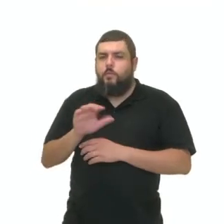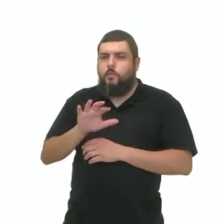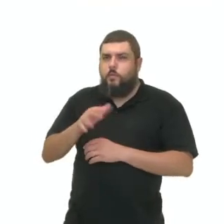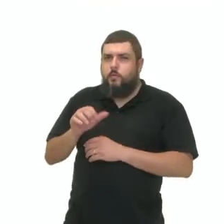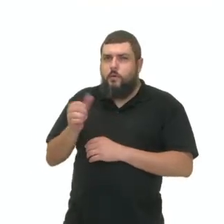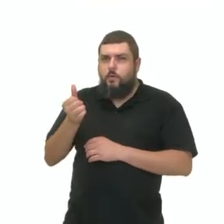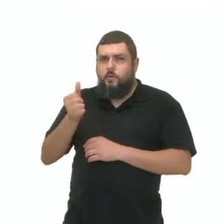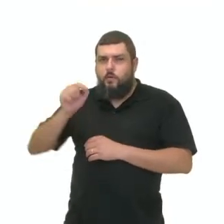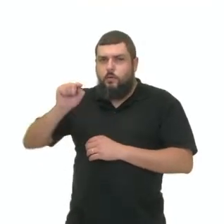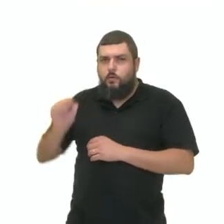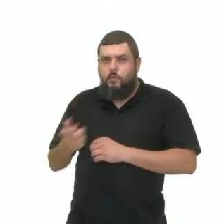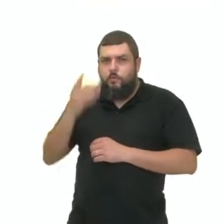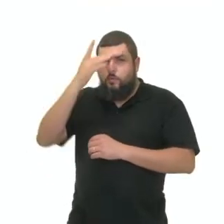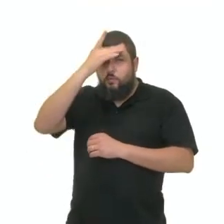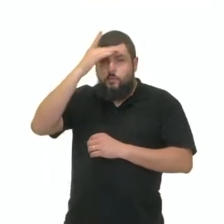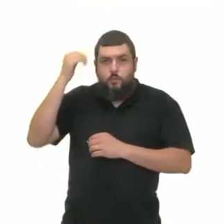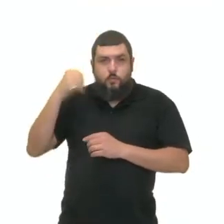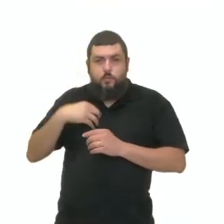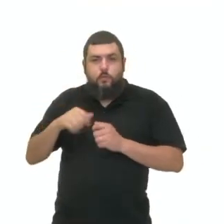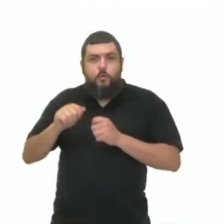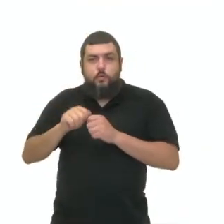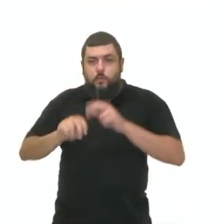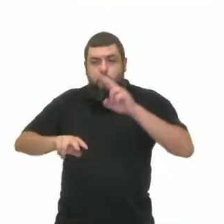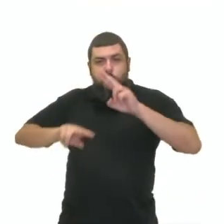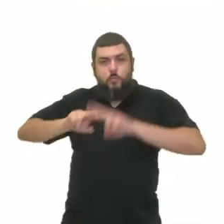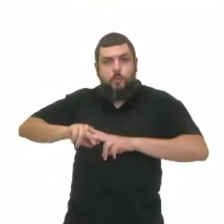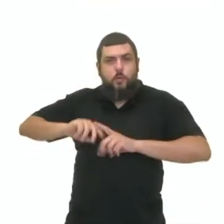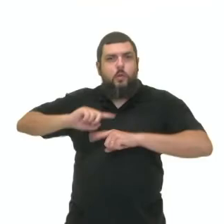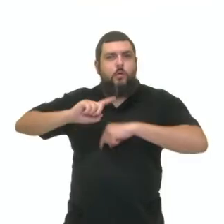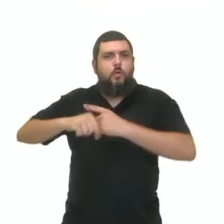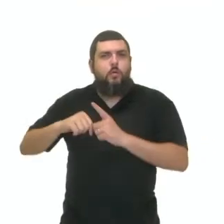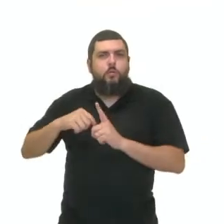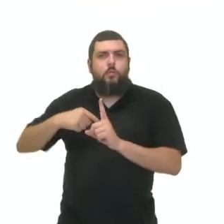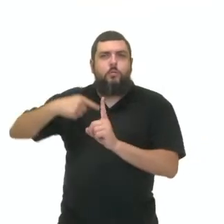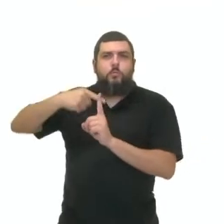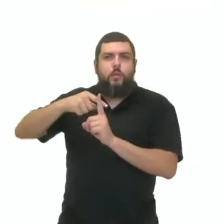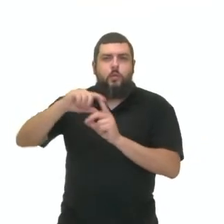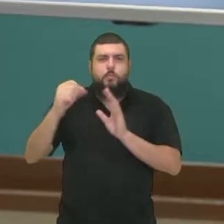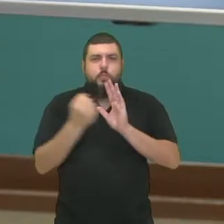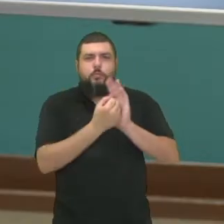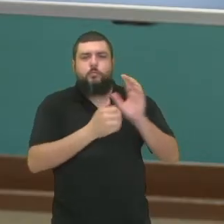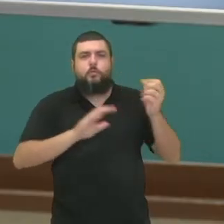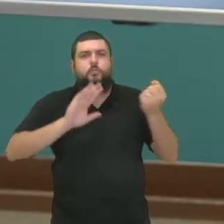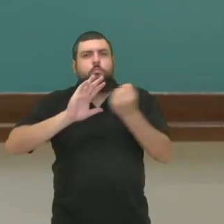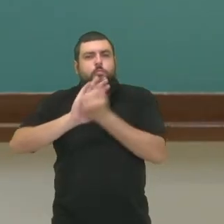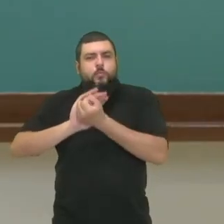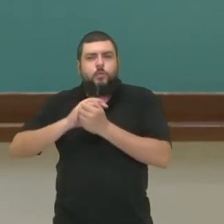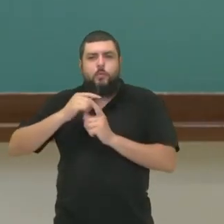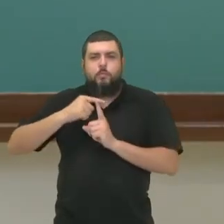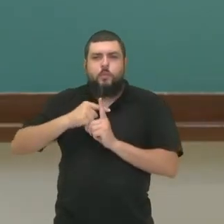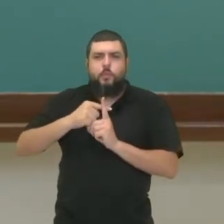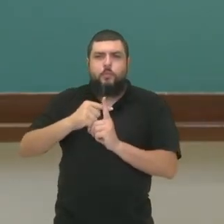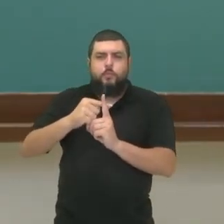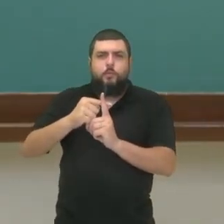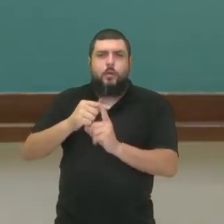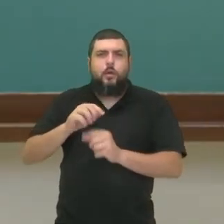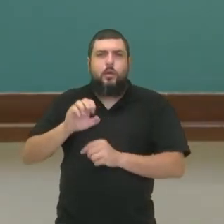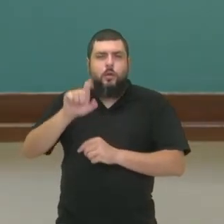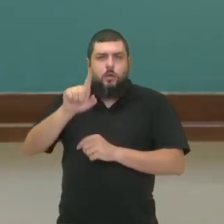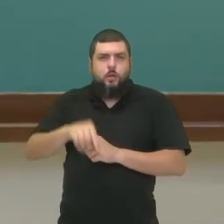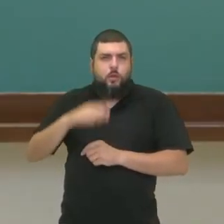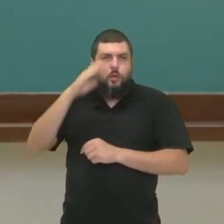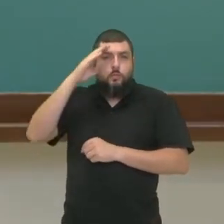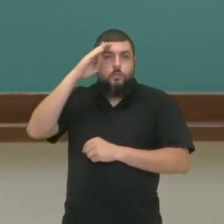foram presos, crucificados e expostos ao longo da Via Ápia. É uma Via Ápia considerada a maior estrada, a